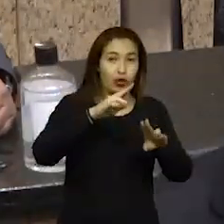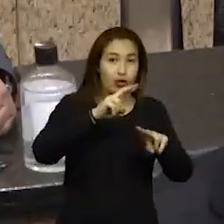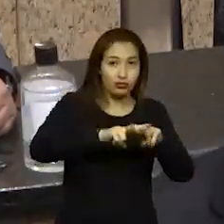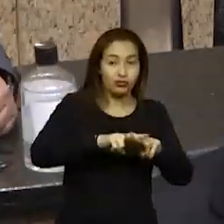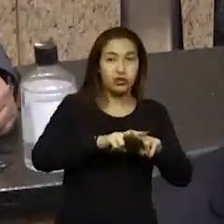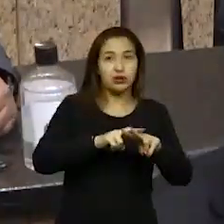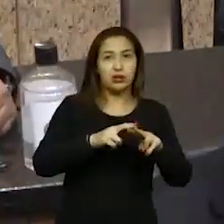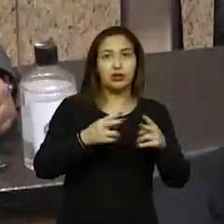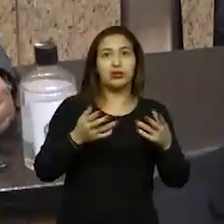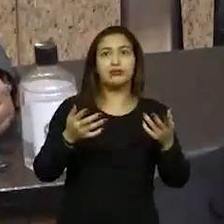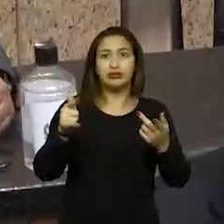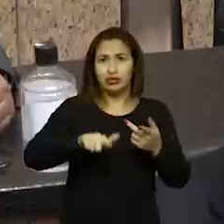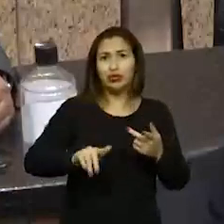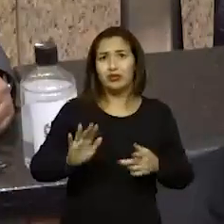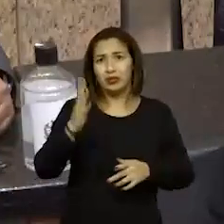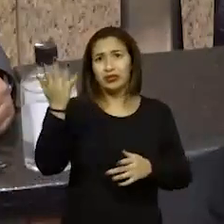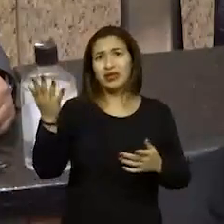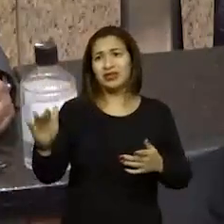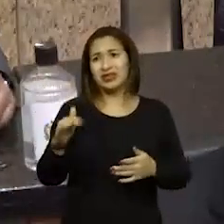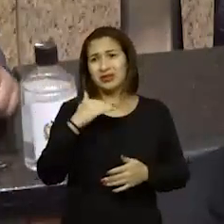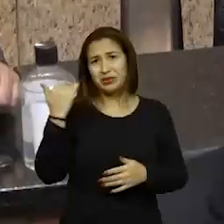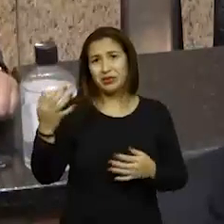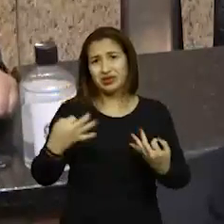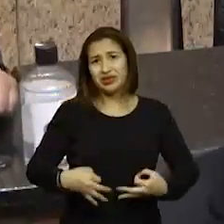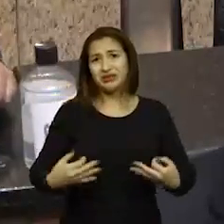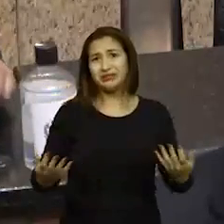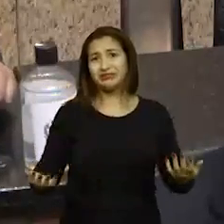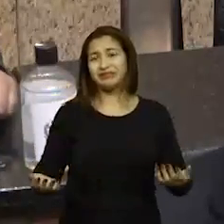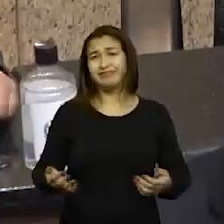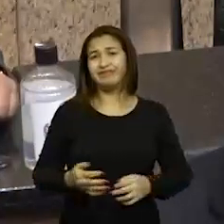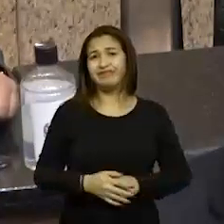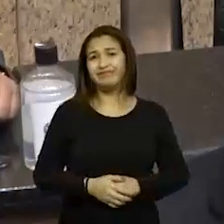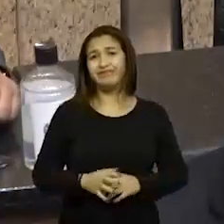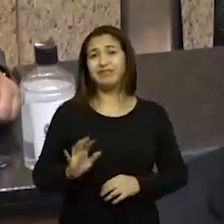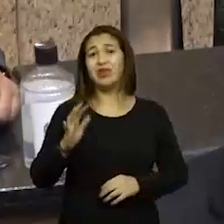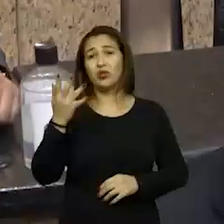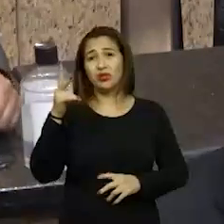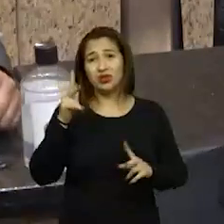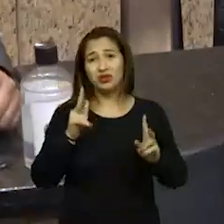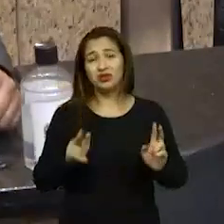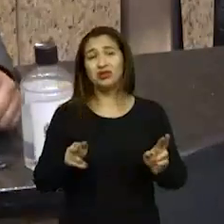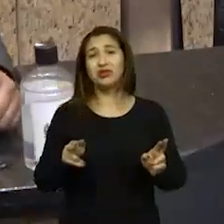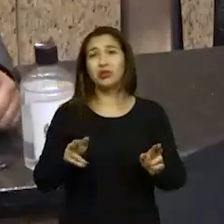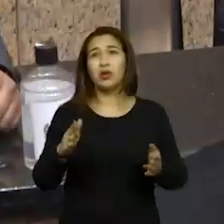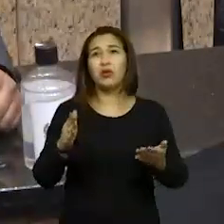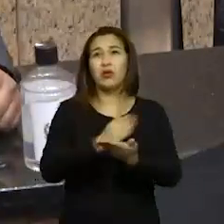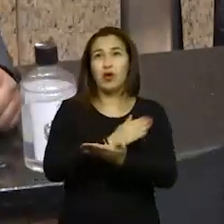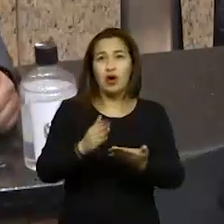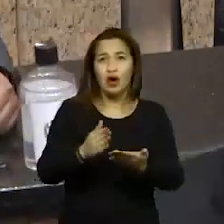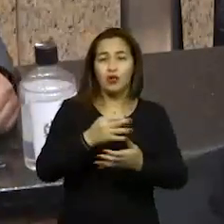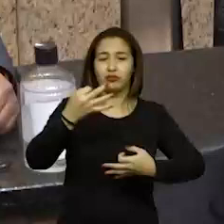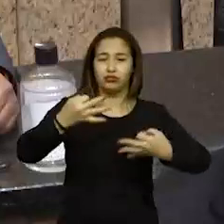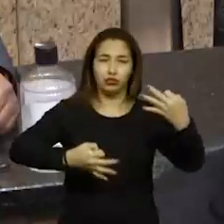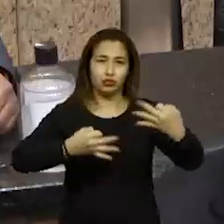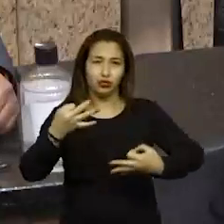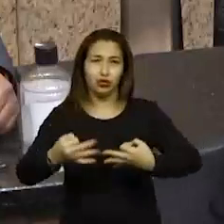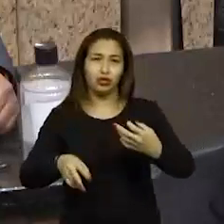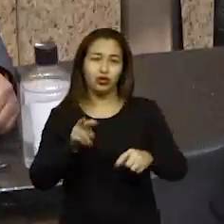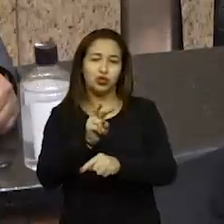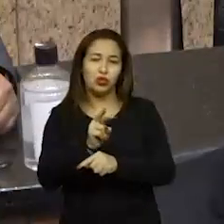quem, pelo ofício e pela natureza, que é alguns juízes, alguns